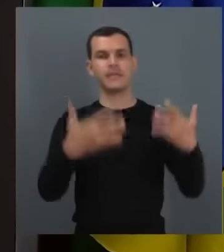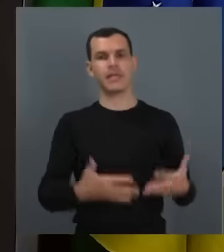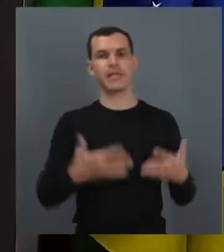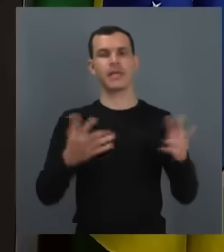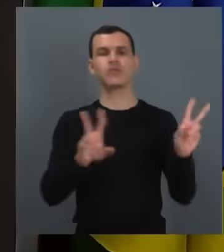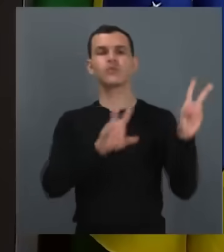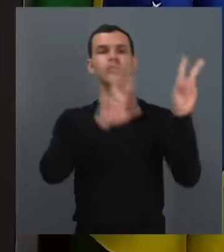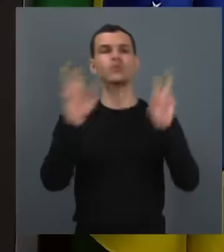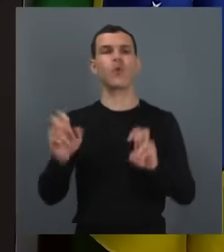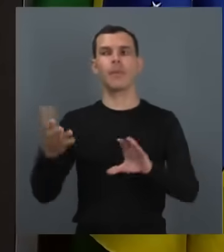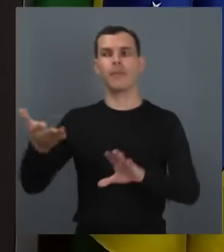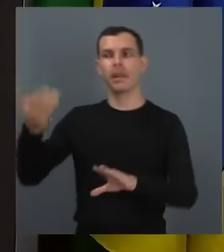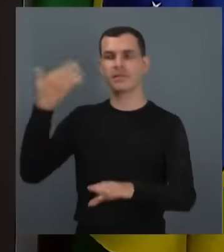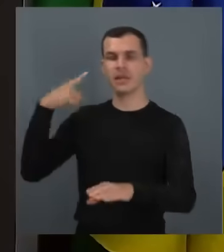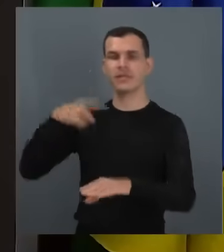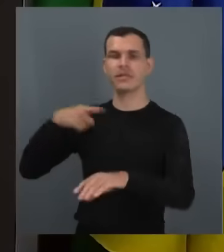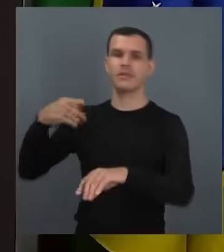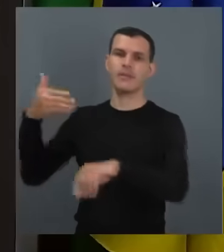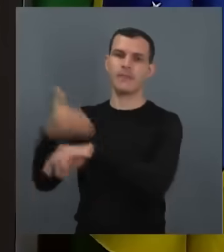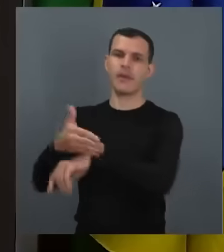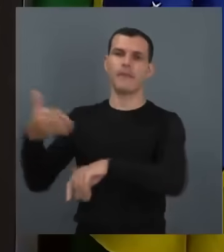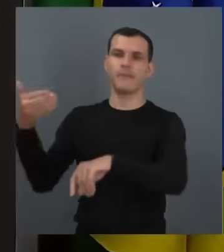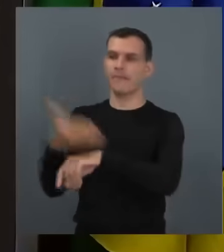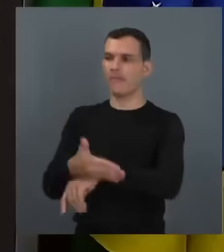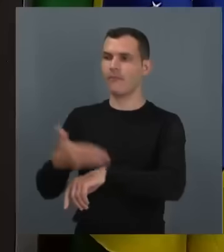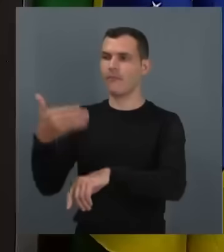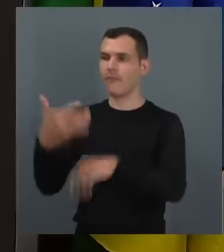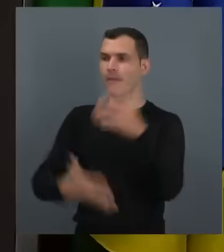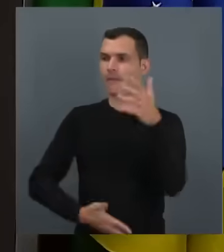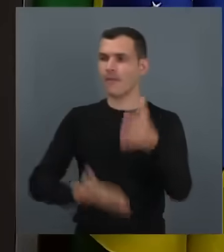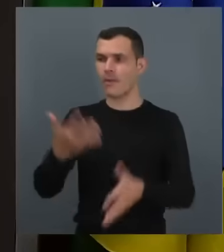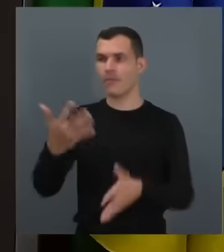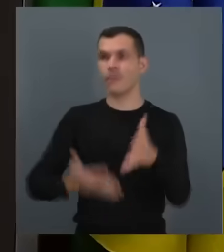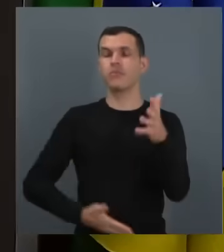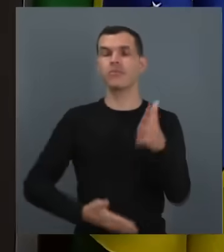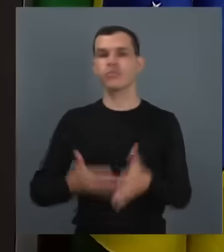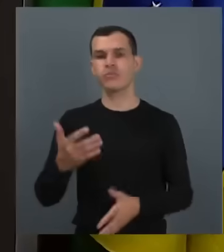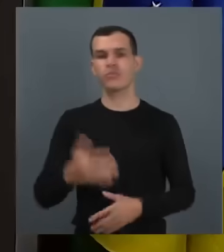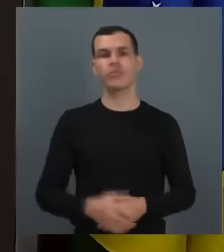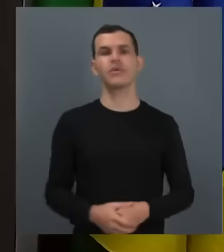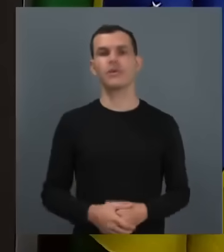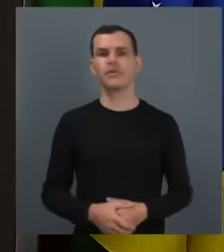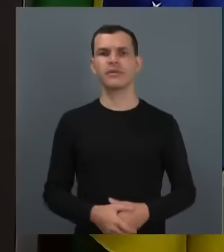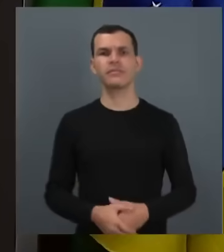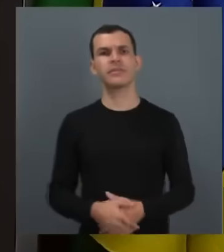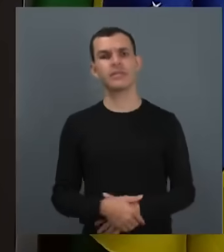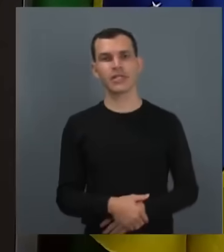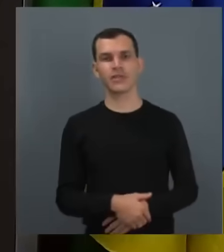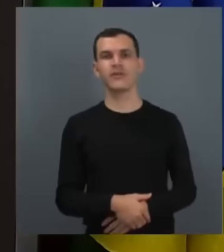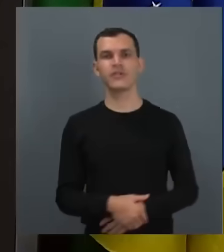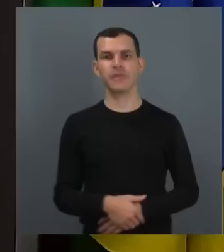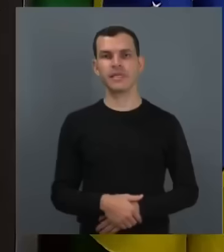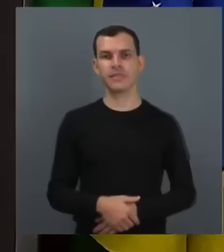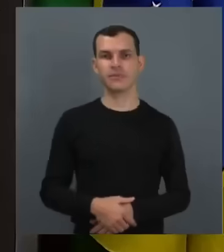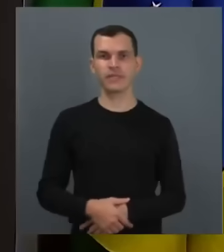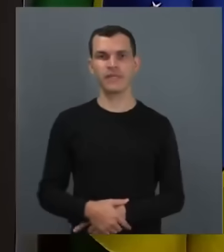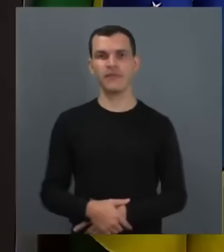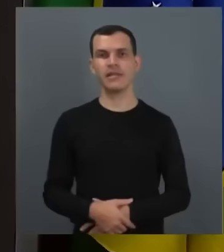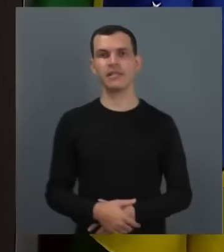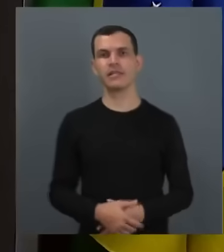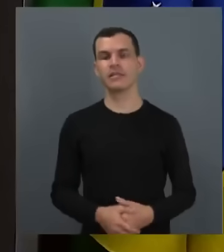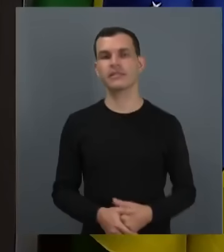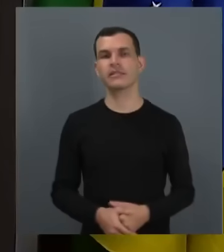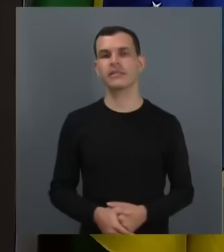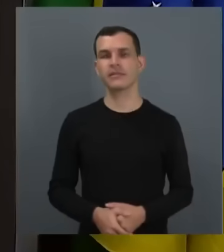Olha, era mais uma medida absolutamente inconstitucional, senhor presidente, com o objetivo autoritário de